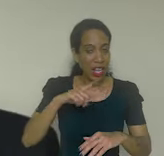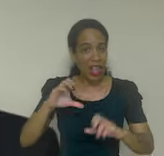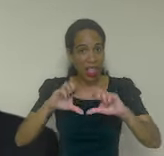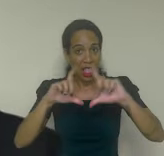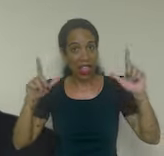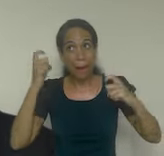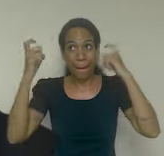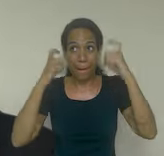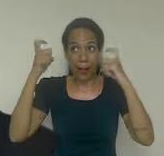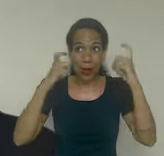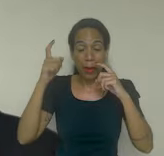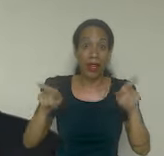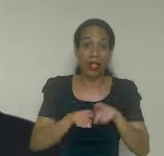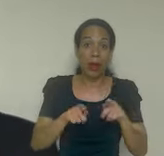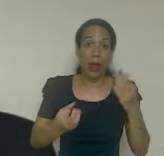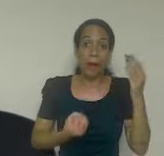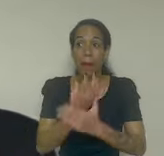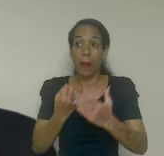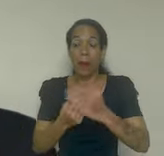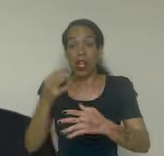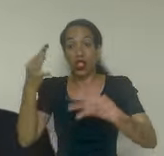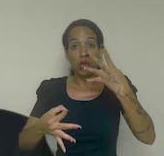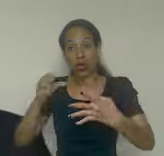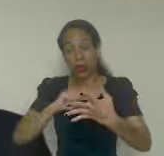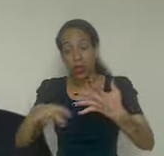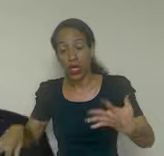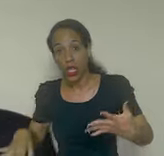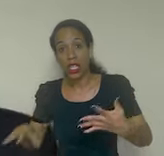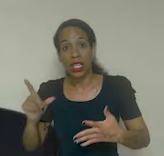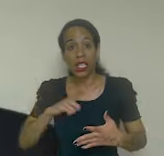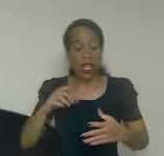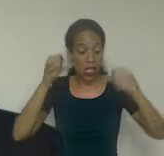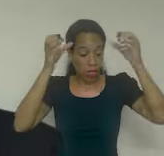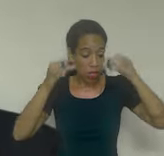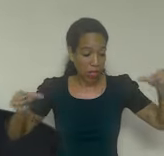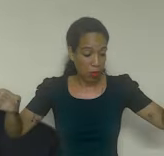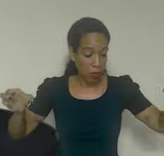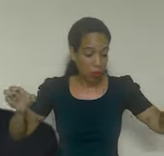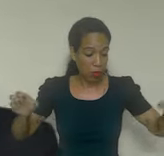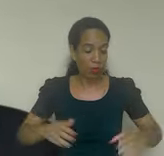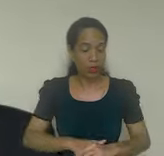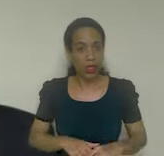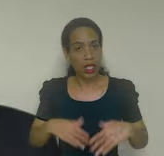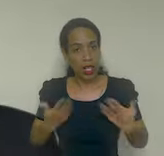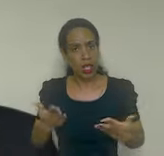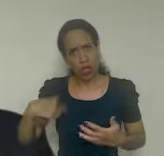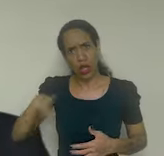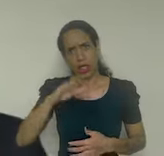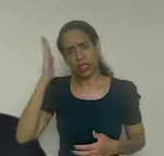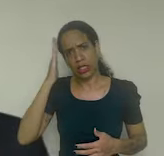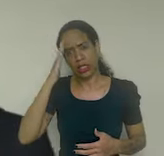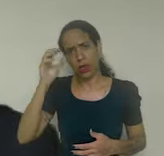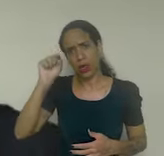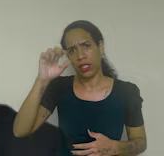clássica, vocês se preocuparam muito também em reproduzir jurisprudência, sobretudo dos tribunais superiores, né? E a gente sabe que